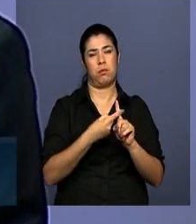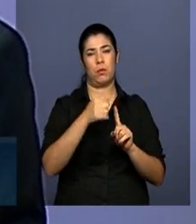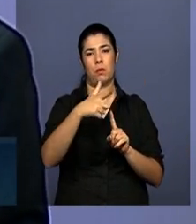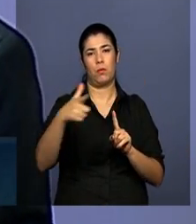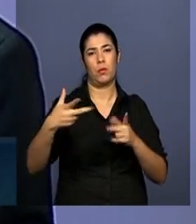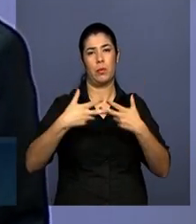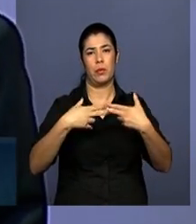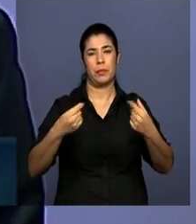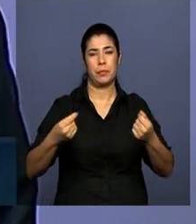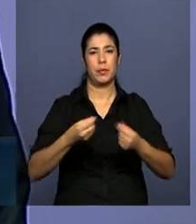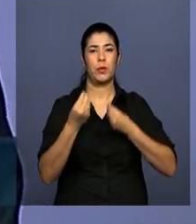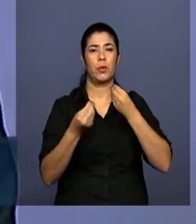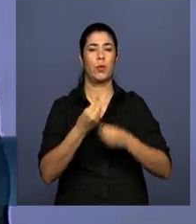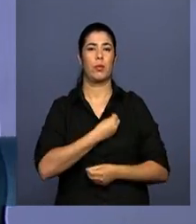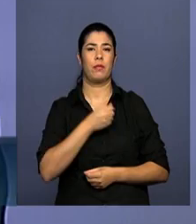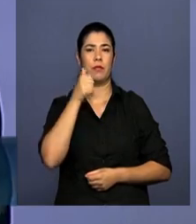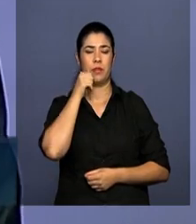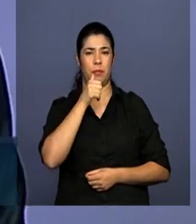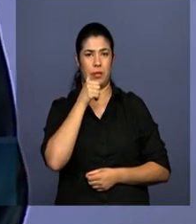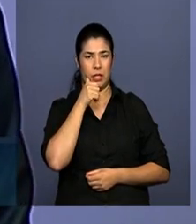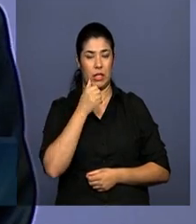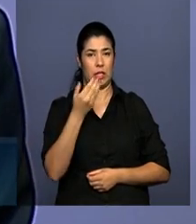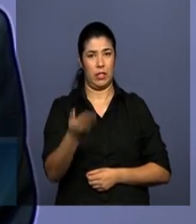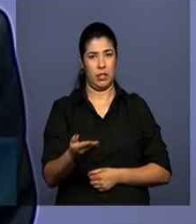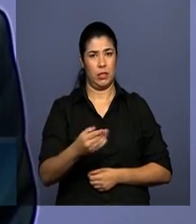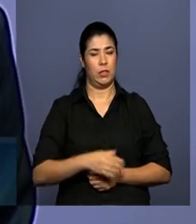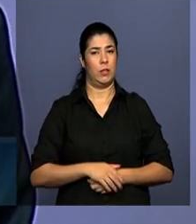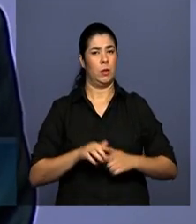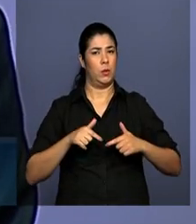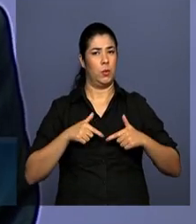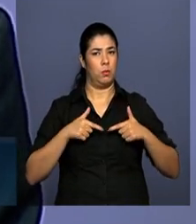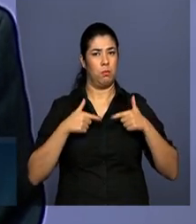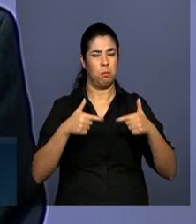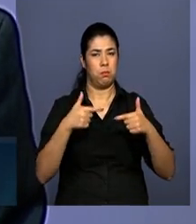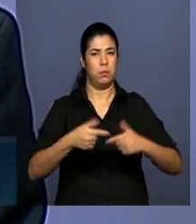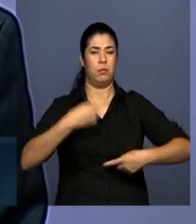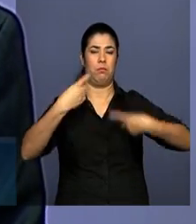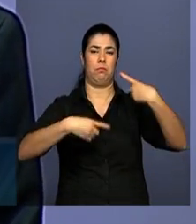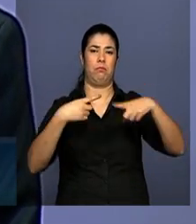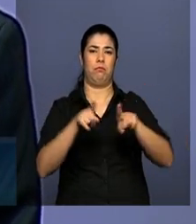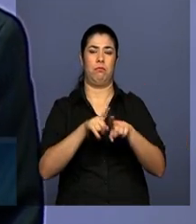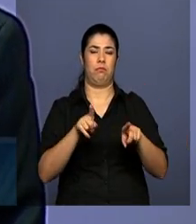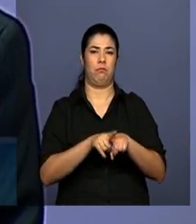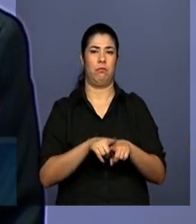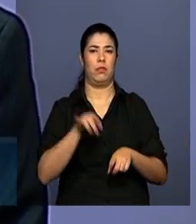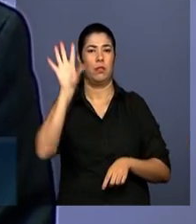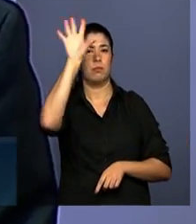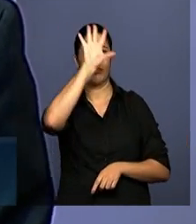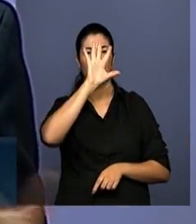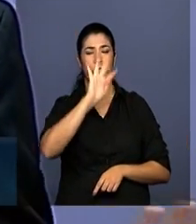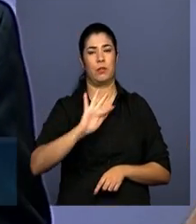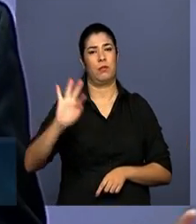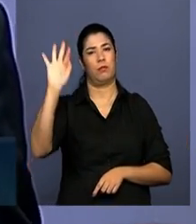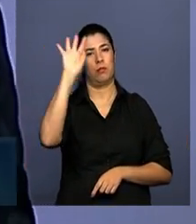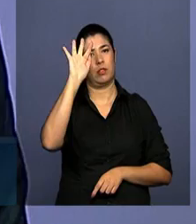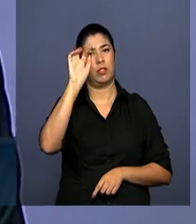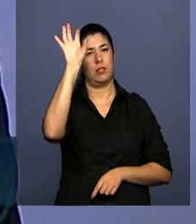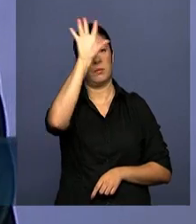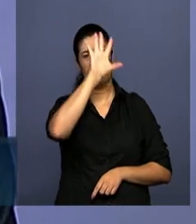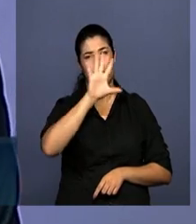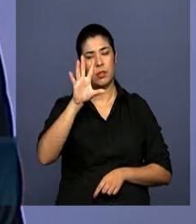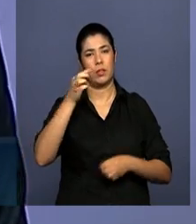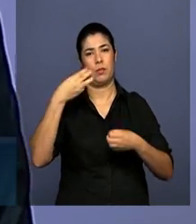dimensão da expressão da vida das mulheres. Então, é um grande desafio para as políticas públicas, seja em âmbito federal, seja para os estados,